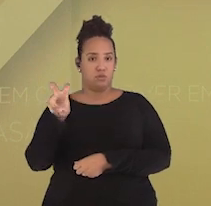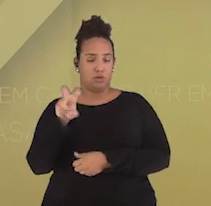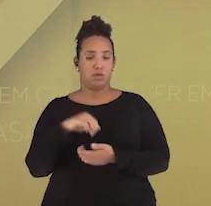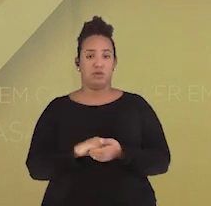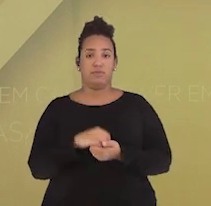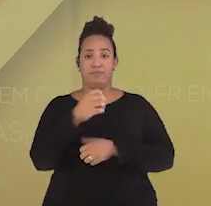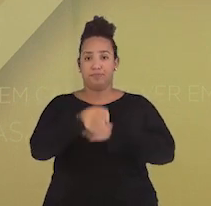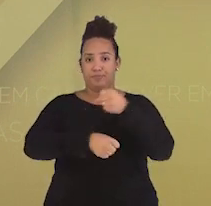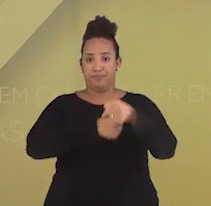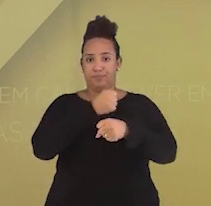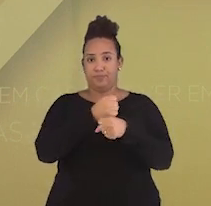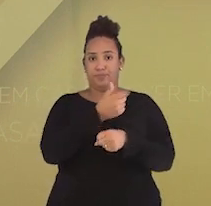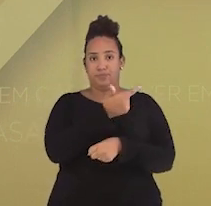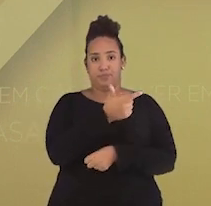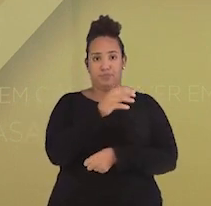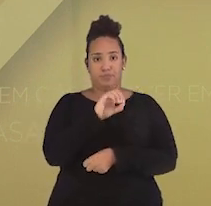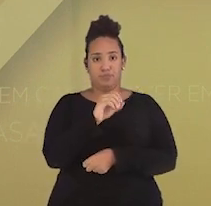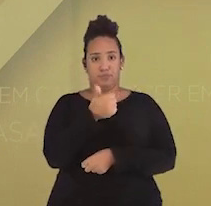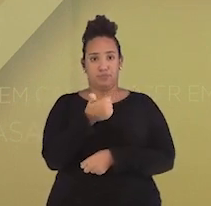2019 de